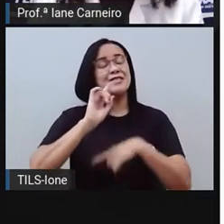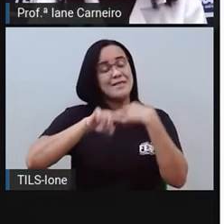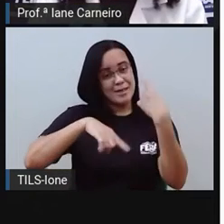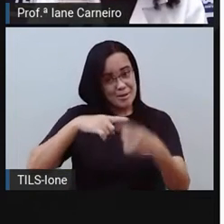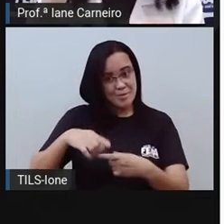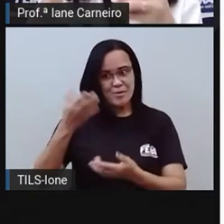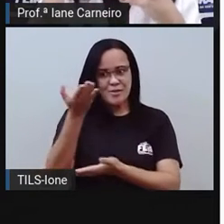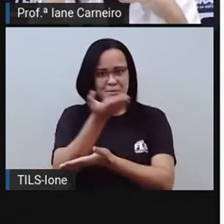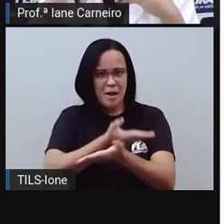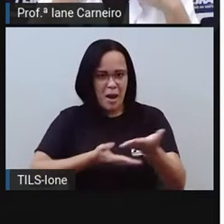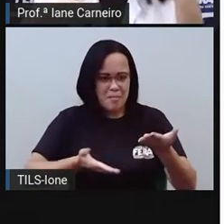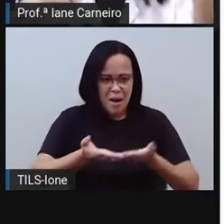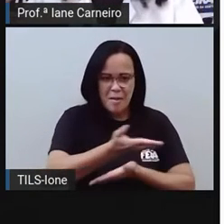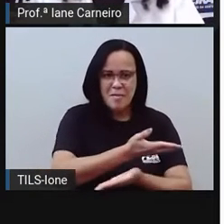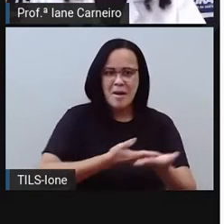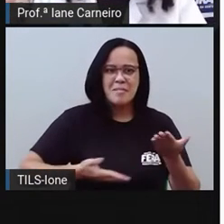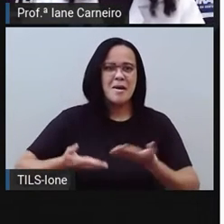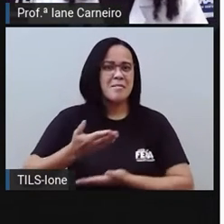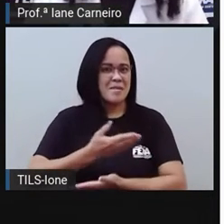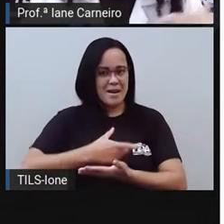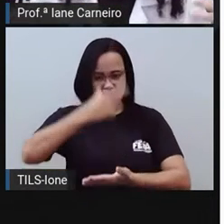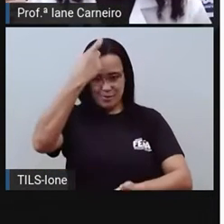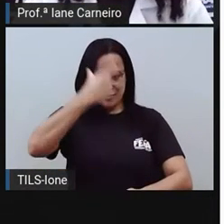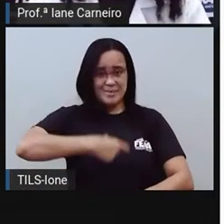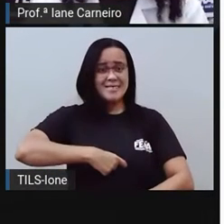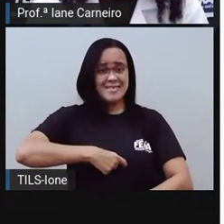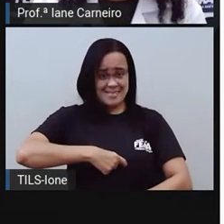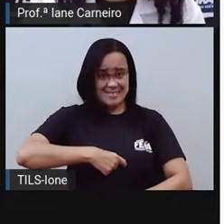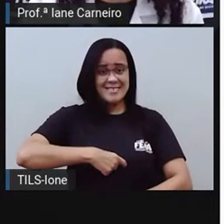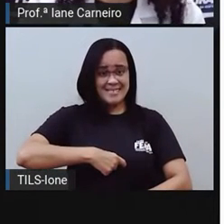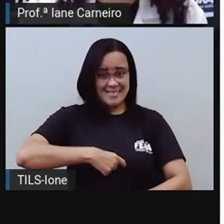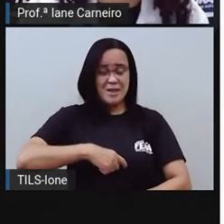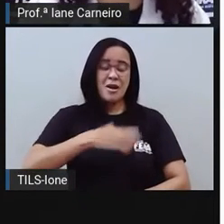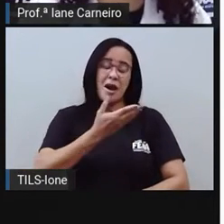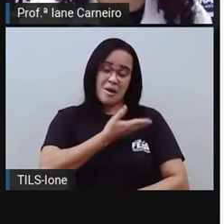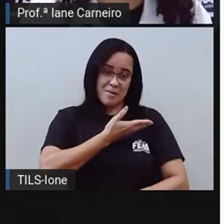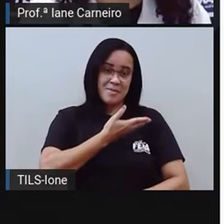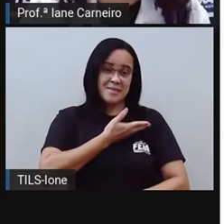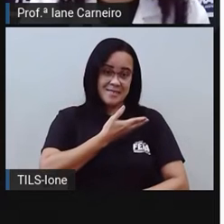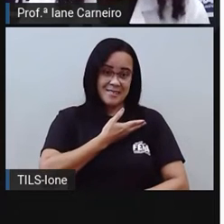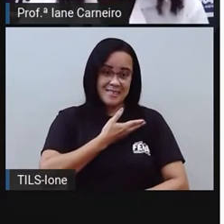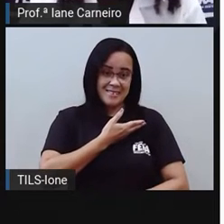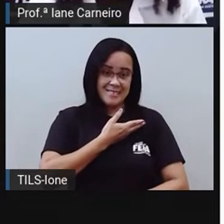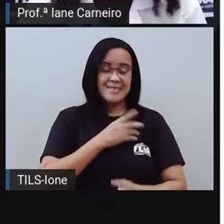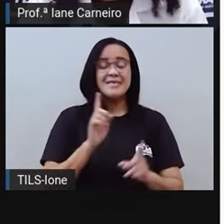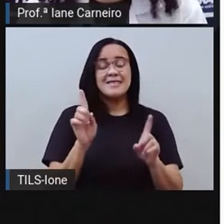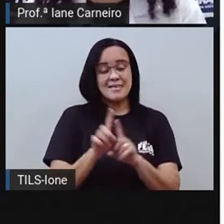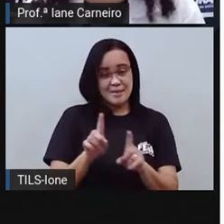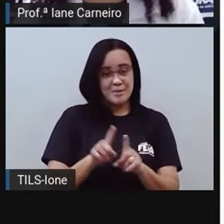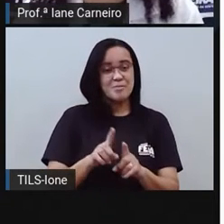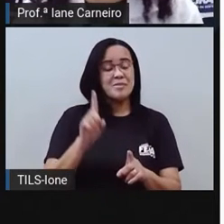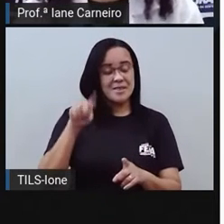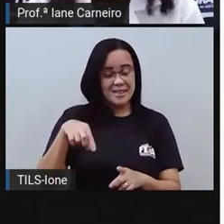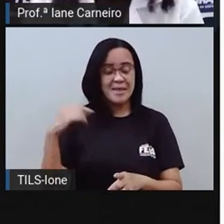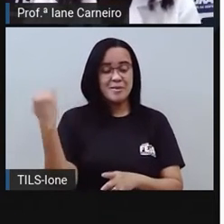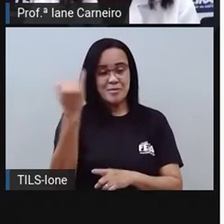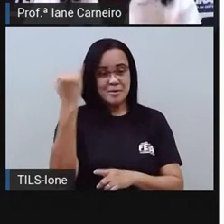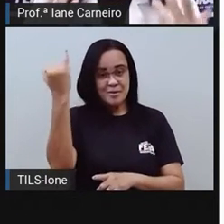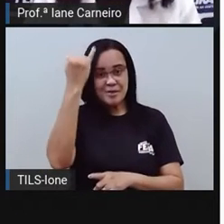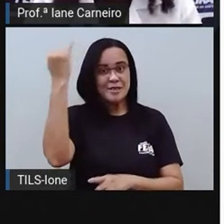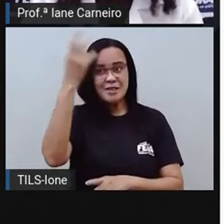se conheceu, quando você começa a se relacionar, né, uma relação de amizade com outras pessoas, é importante, né, a